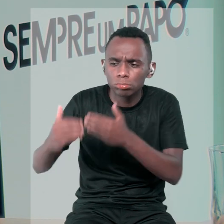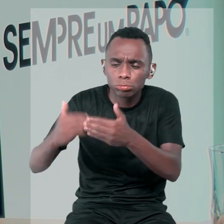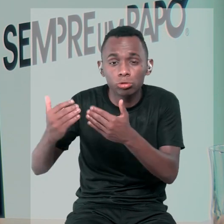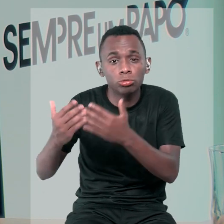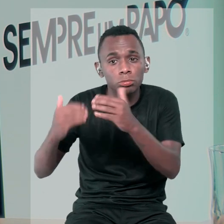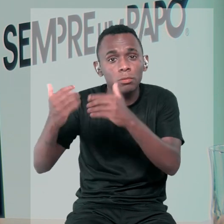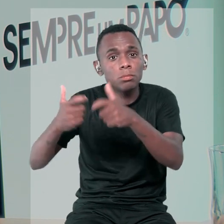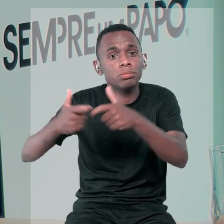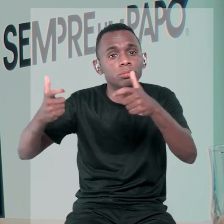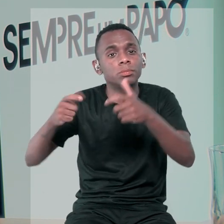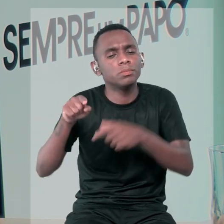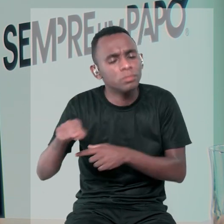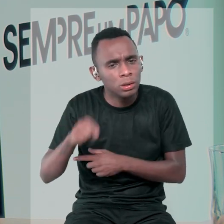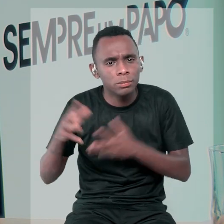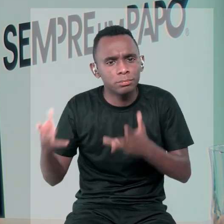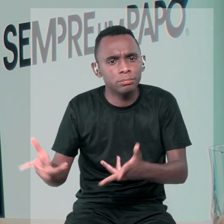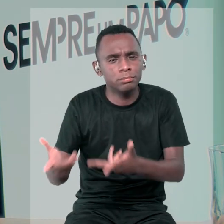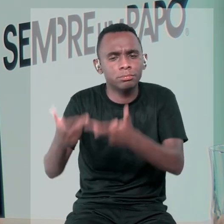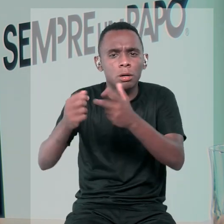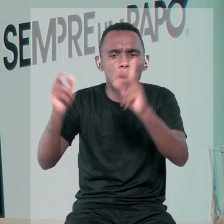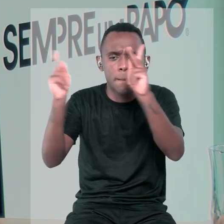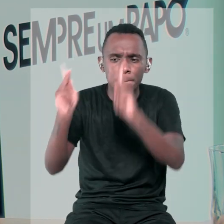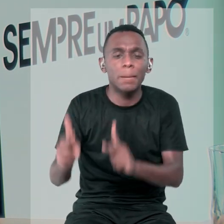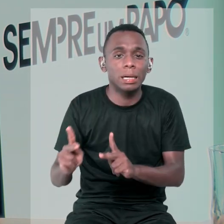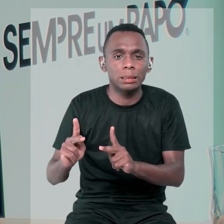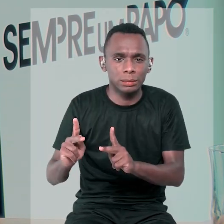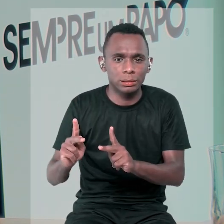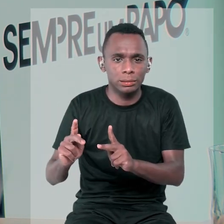adolescente, um bem maior a paz do que a vitória.